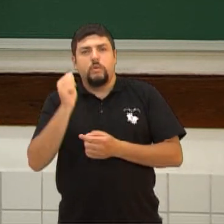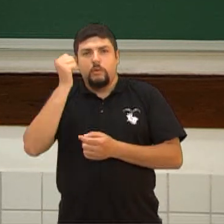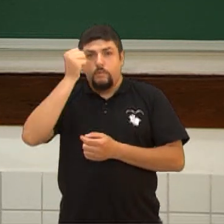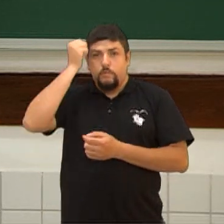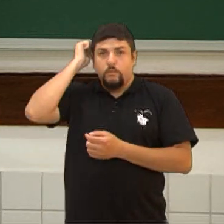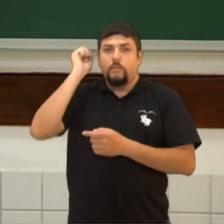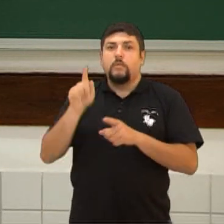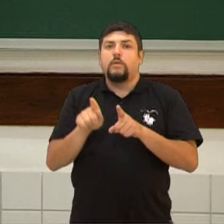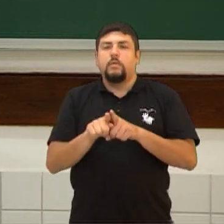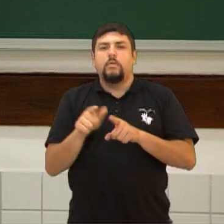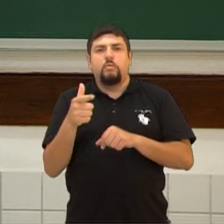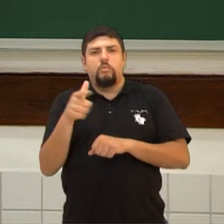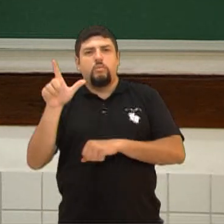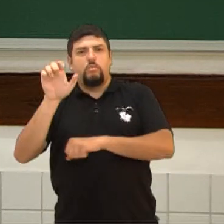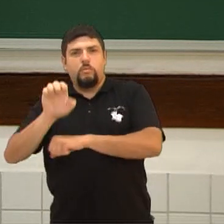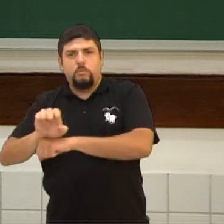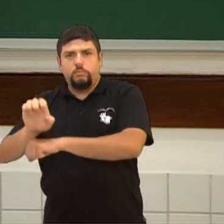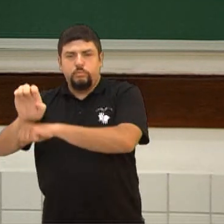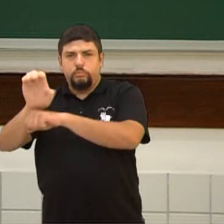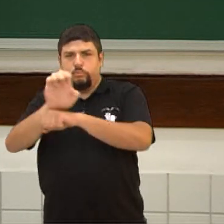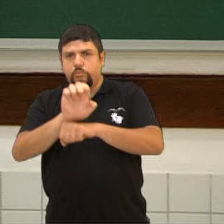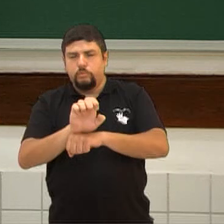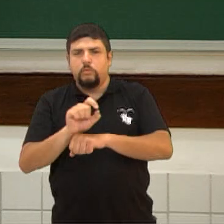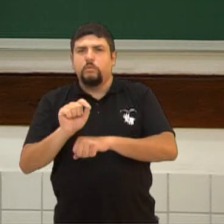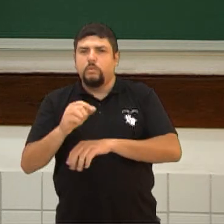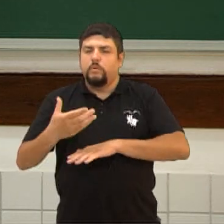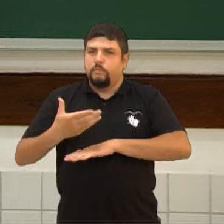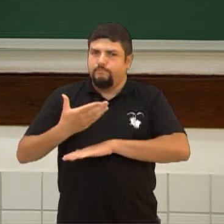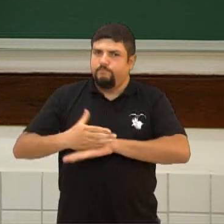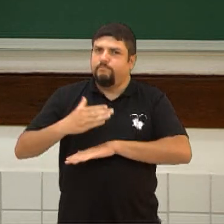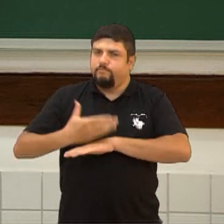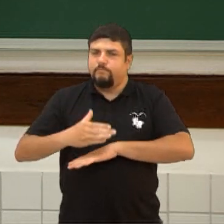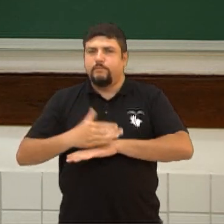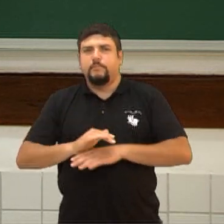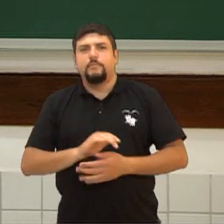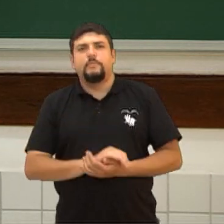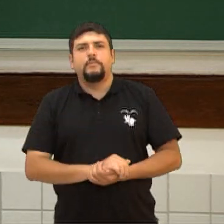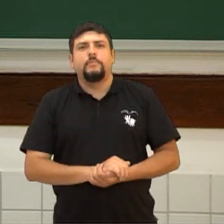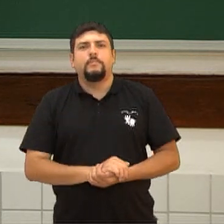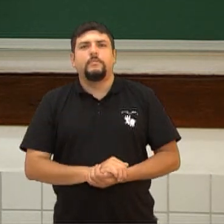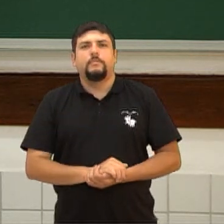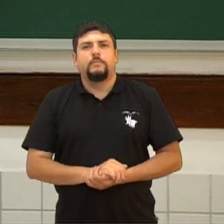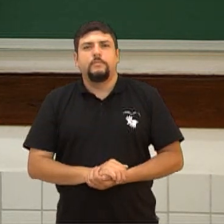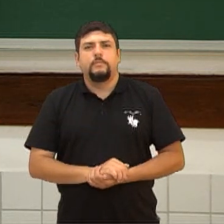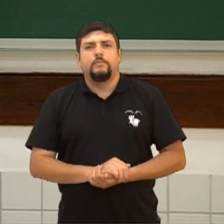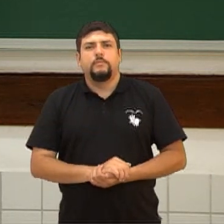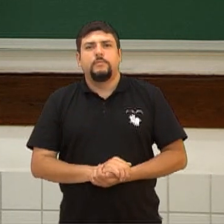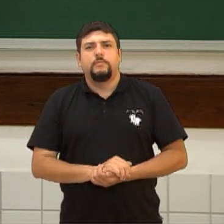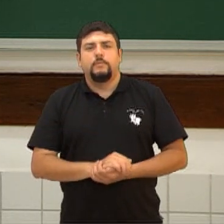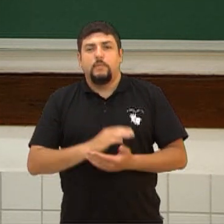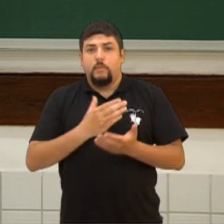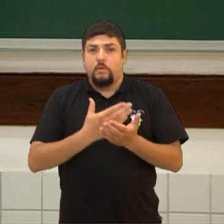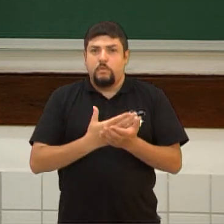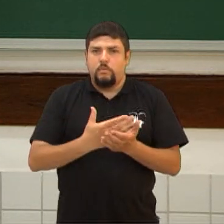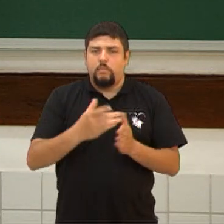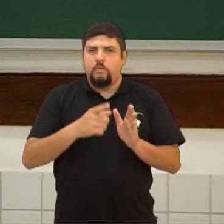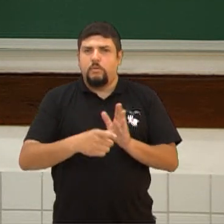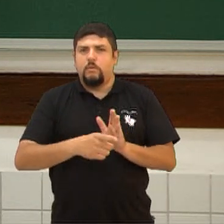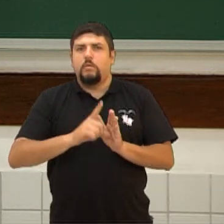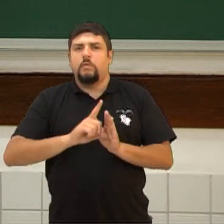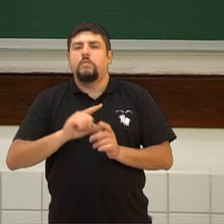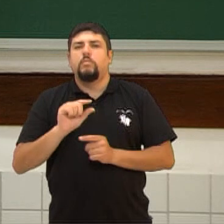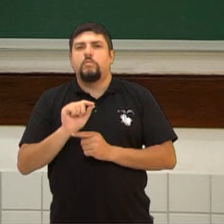outros estados, inclusive, também para a gente poder praticar bastante, tá ok? Então, olha só. Antes de começar a nossa aula, tem